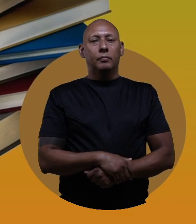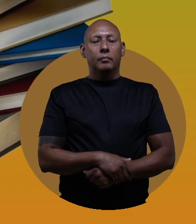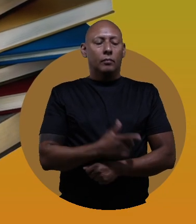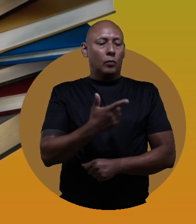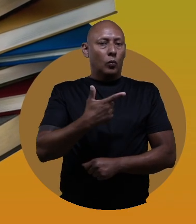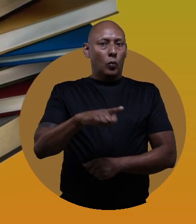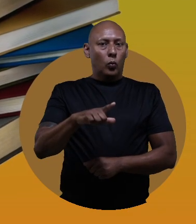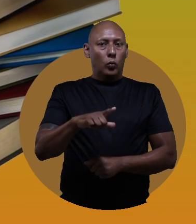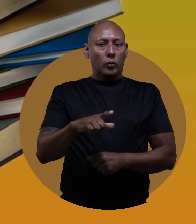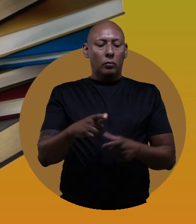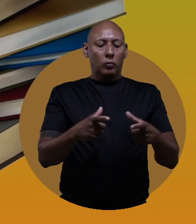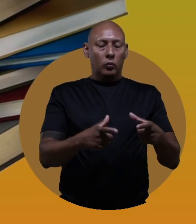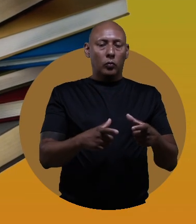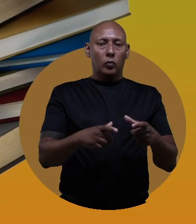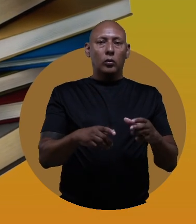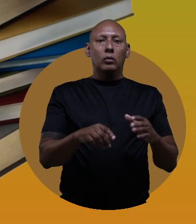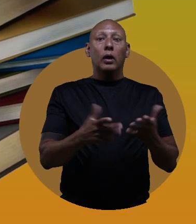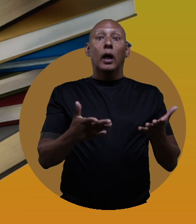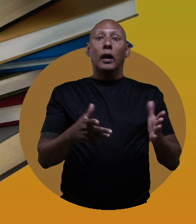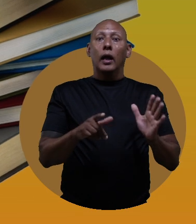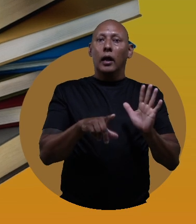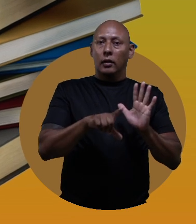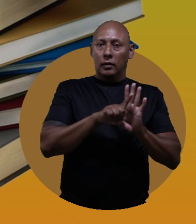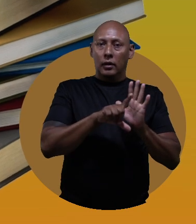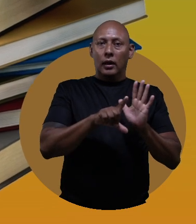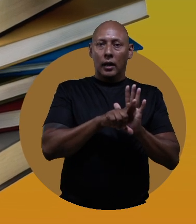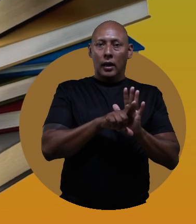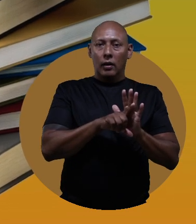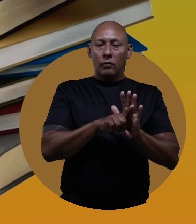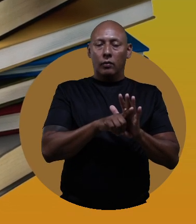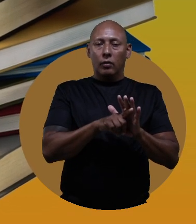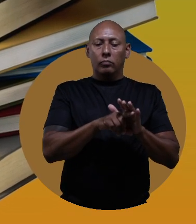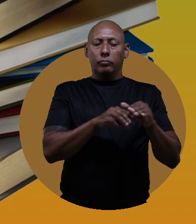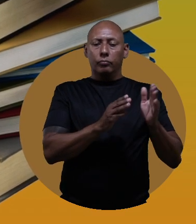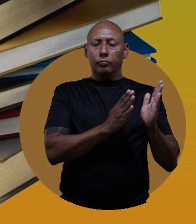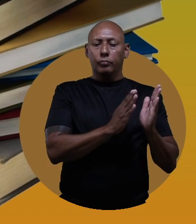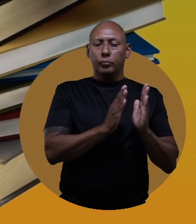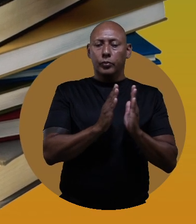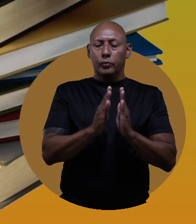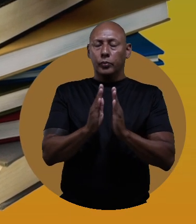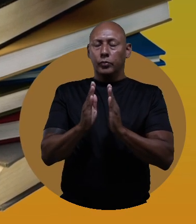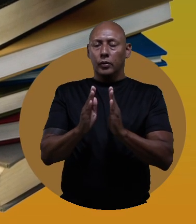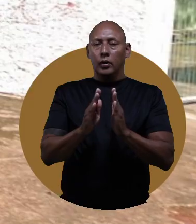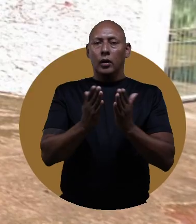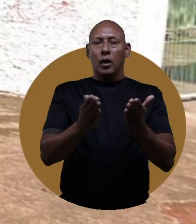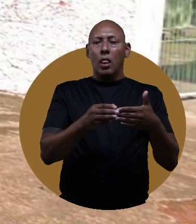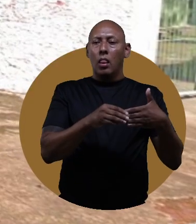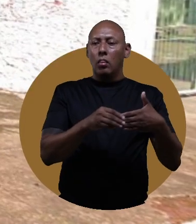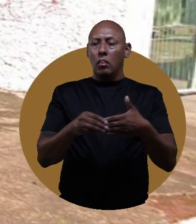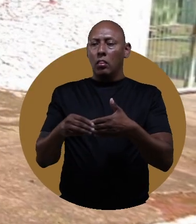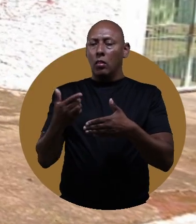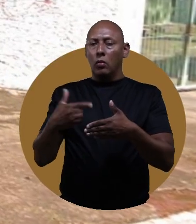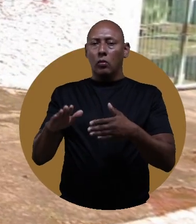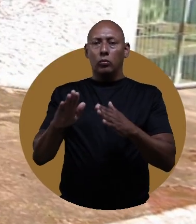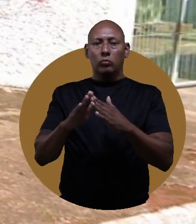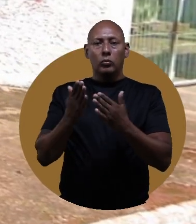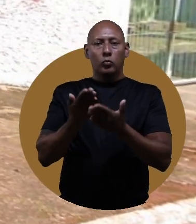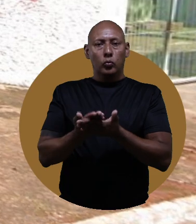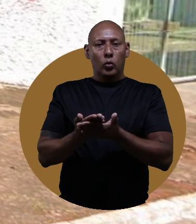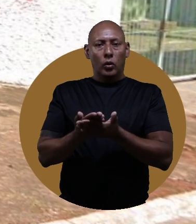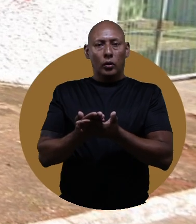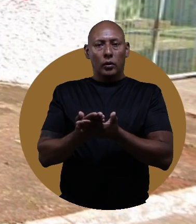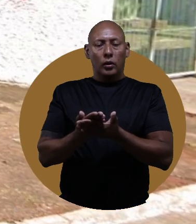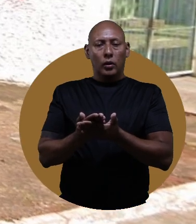Uma outra etapa do projeto Cadê Nossos Direitos foi a circulação da biblioteca ambulante nas escolas